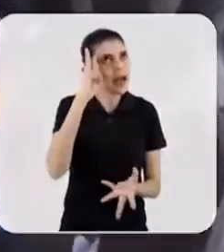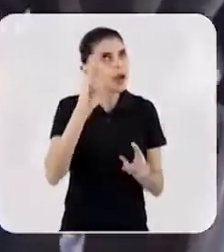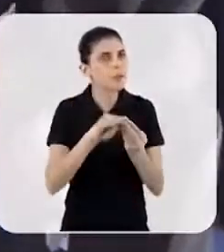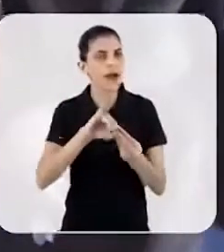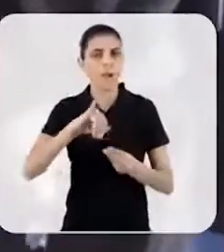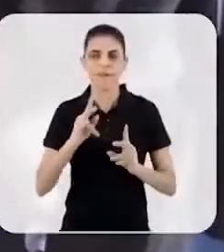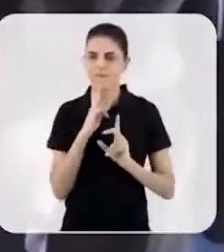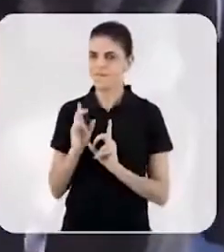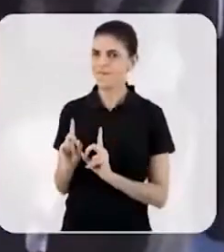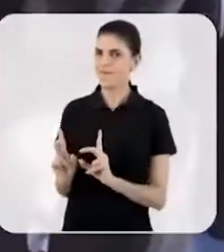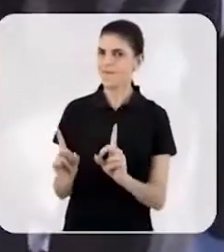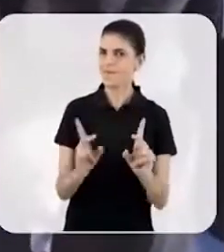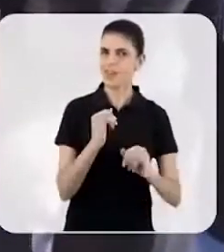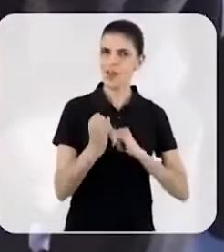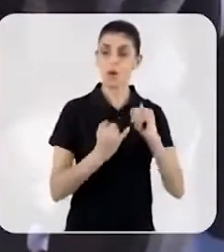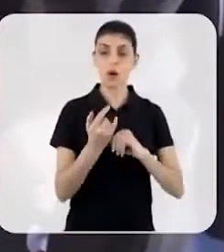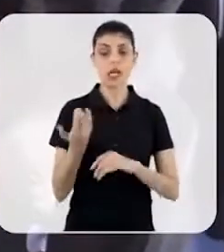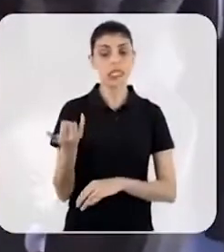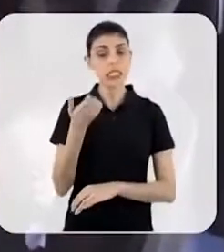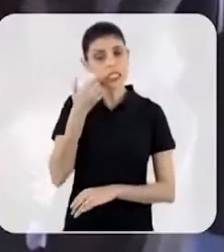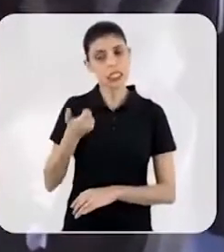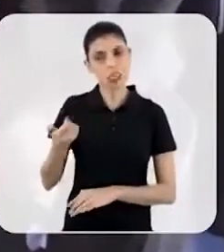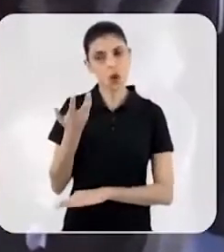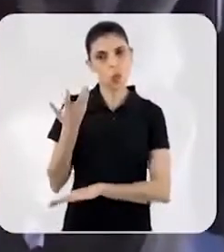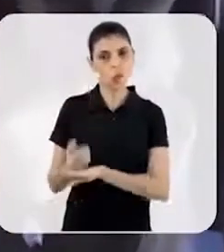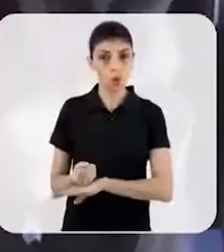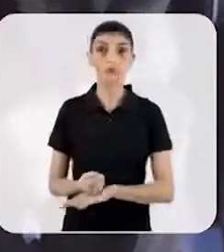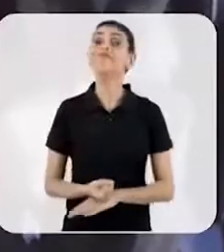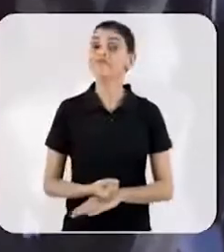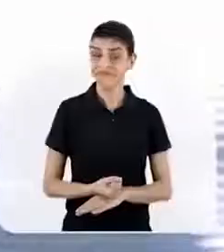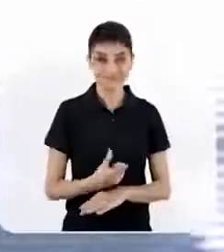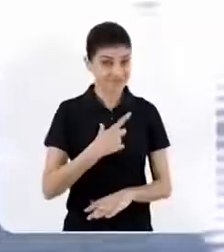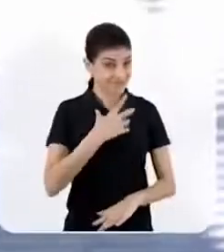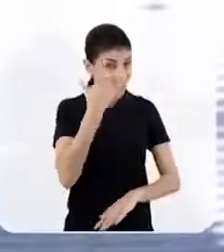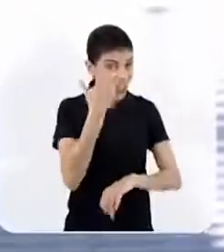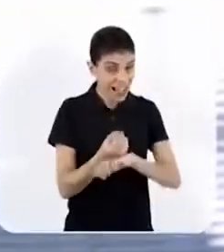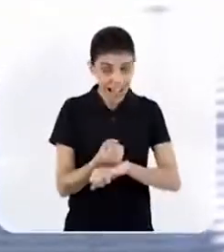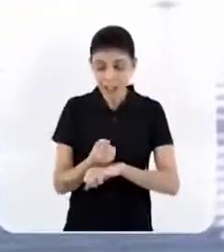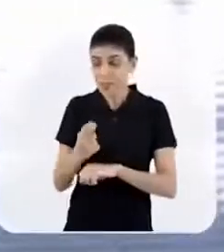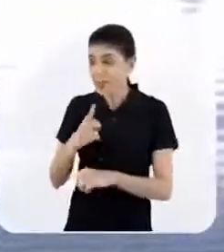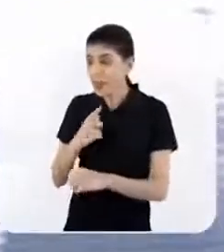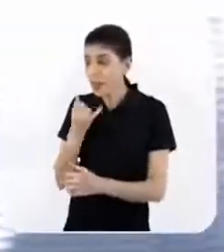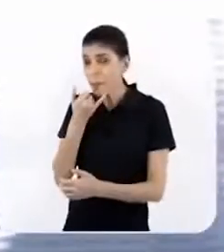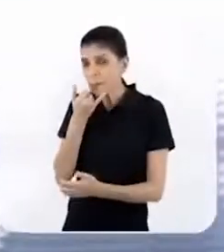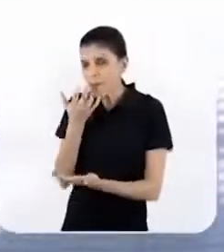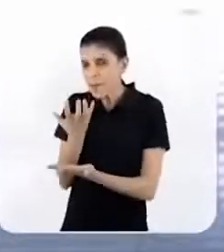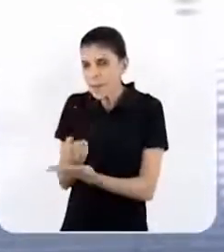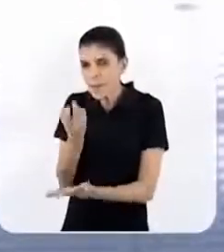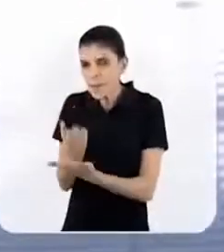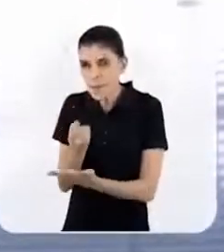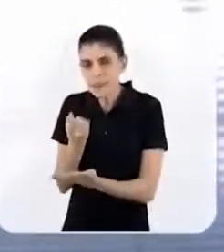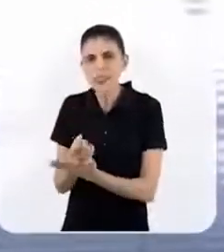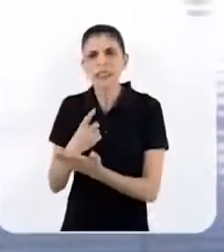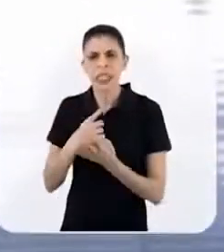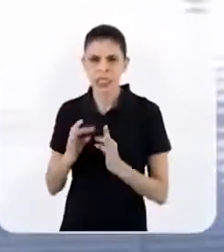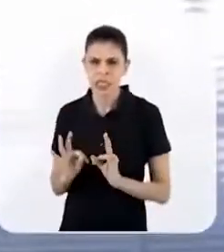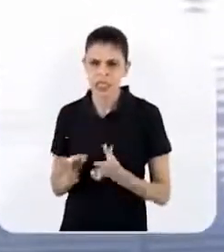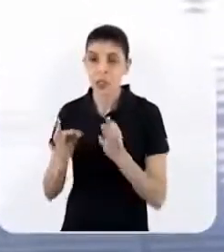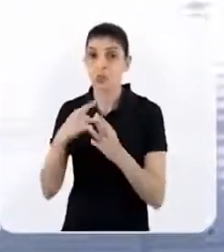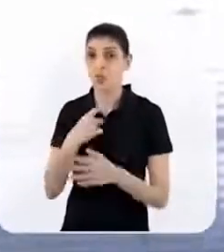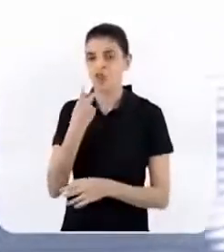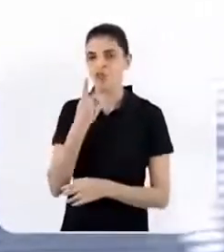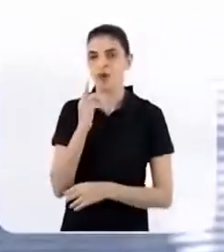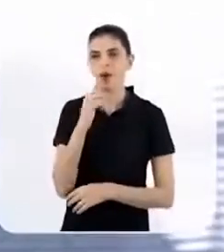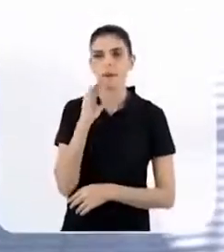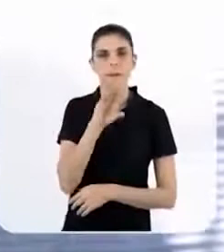também vender a informação, mesmo quando o celular está desligado? Tecnologia para gravar tudo que a gente fala já existe. É por isso que quando eu